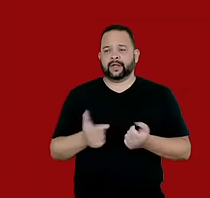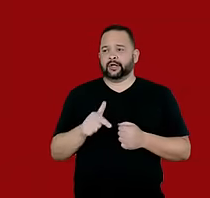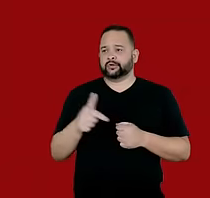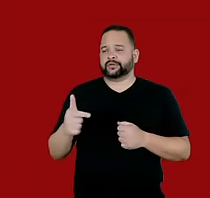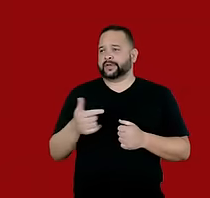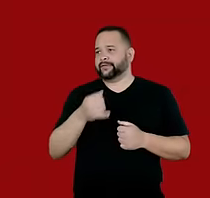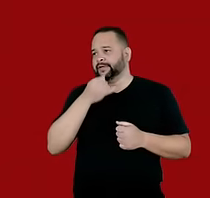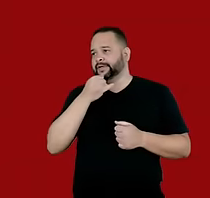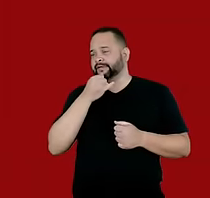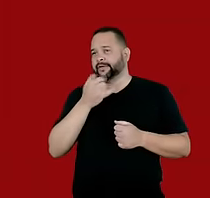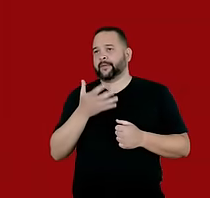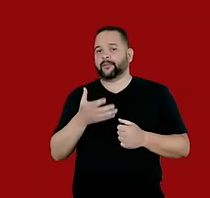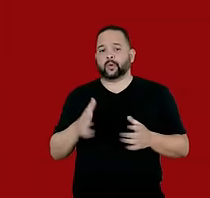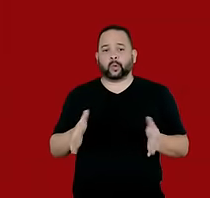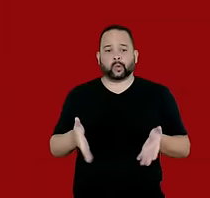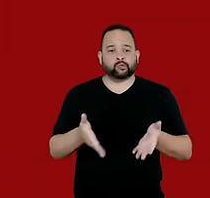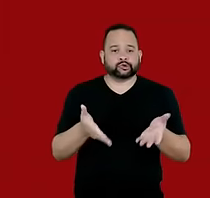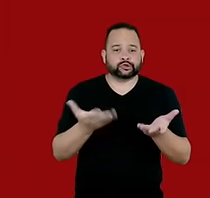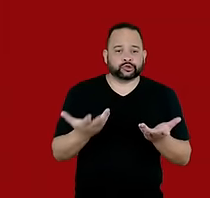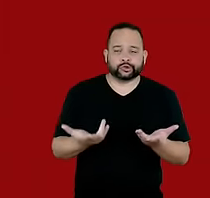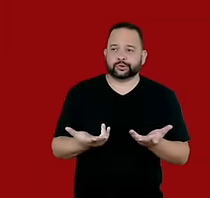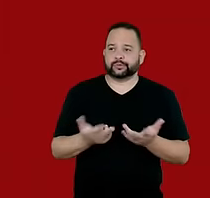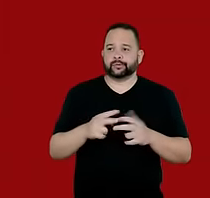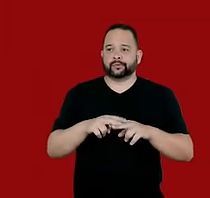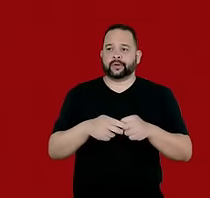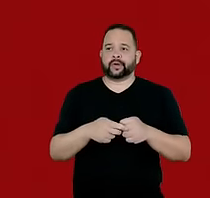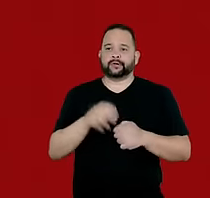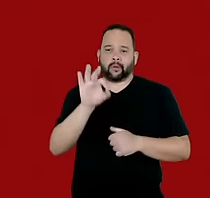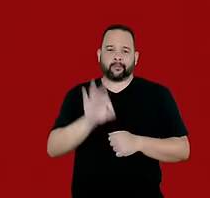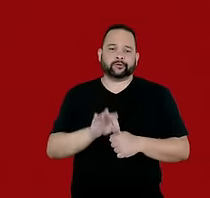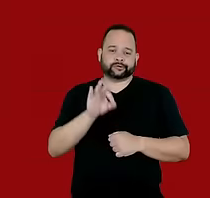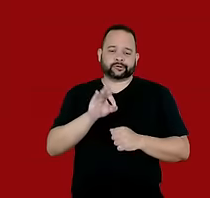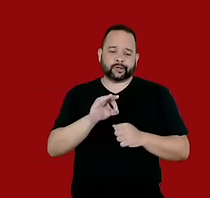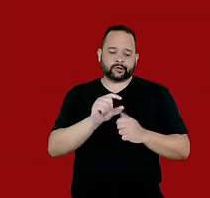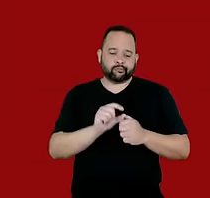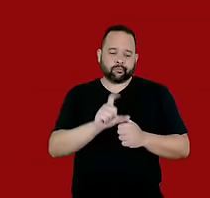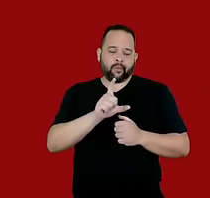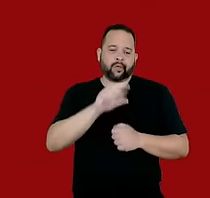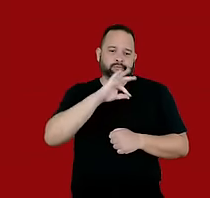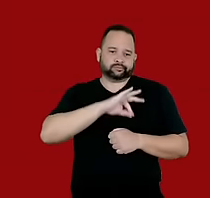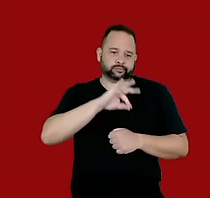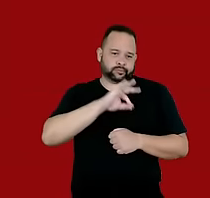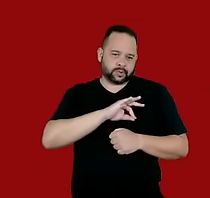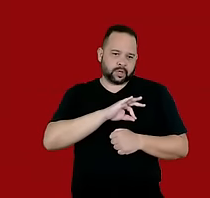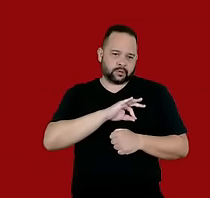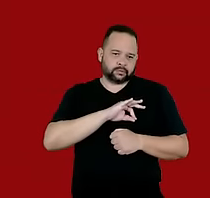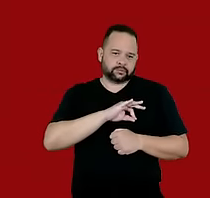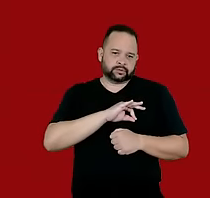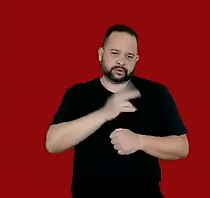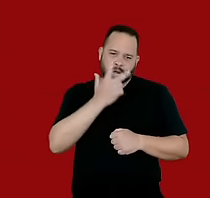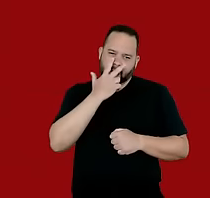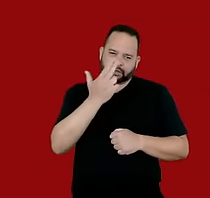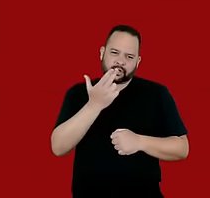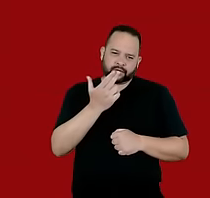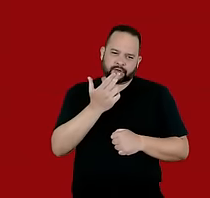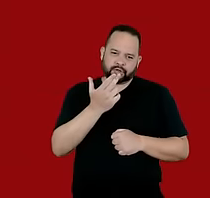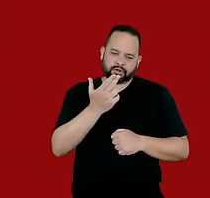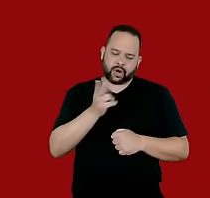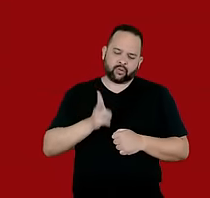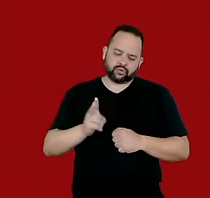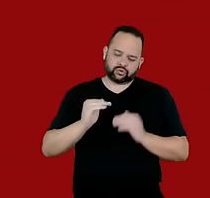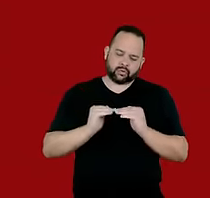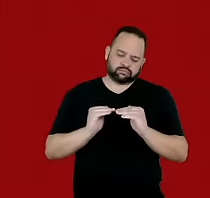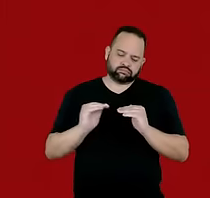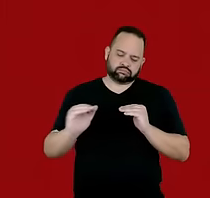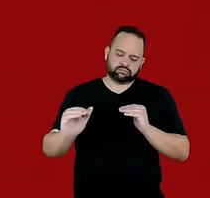grande no reajuste de Salários reais então a gente tá de novo dentro de um cenário que a gente mais ou menos imaginou eh de novo Alguma